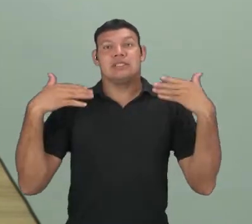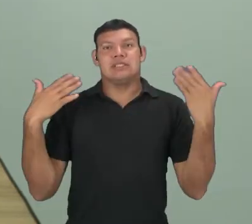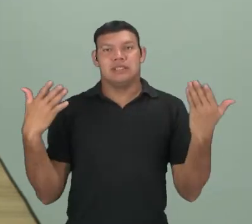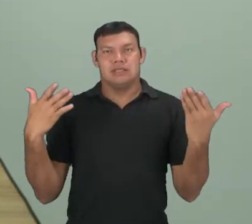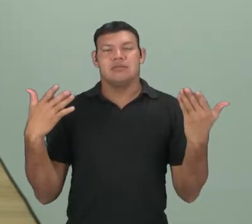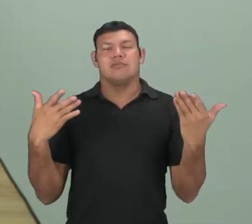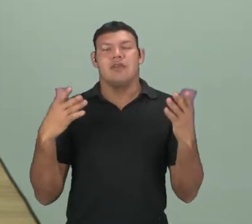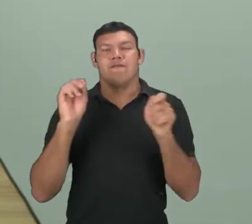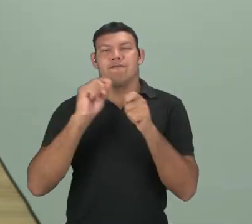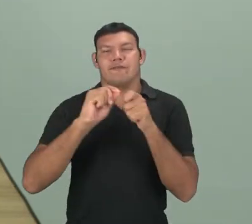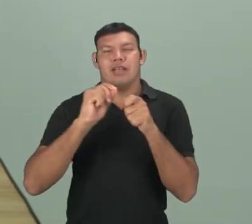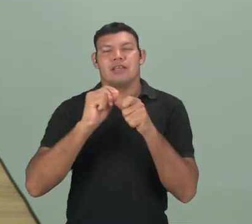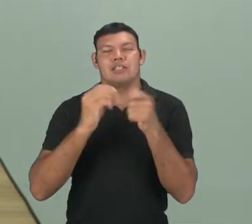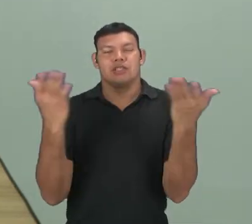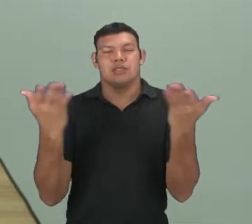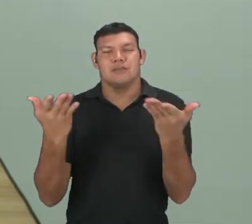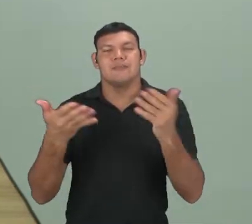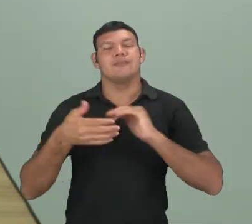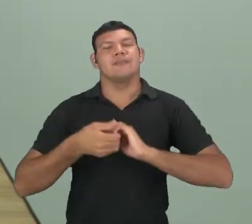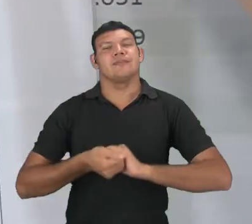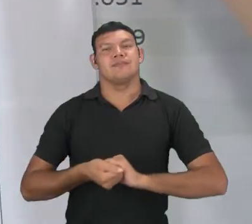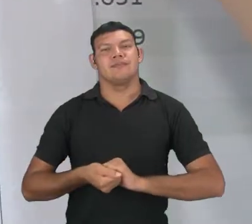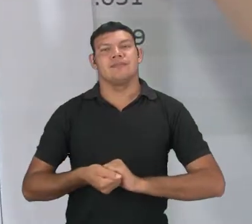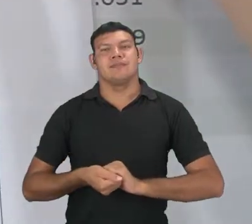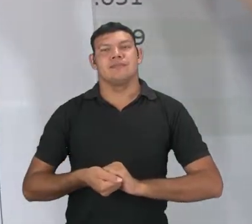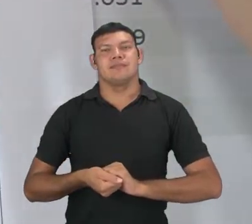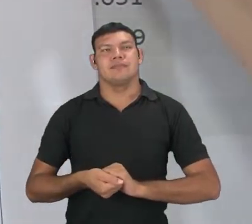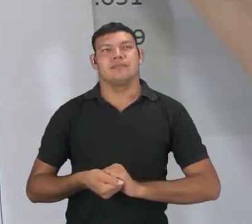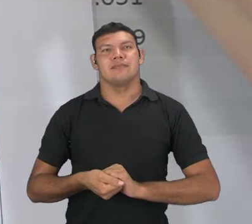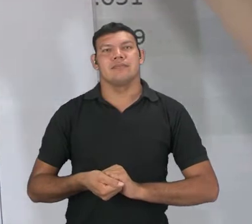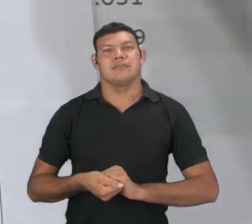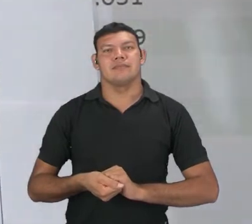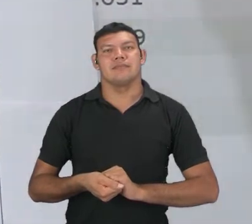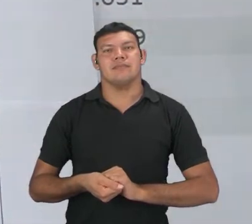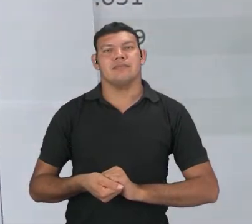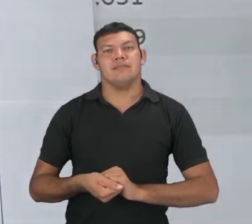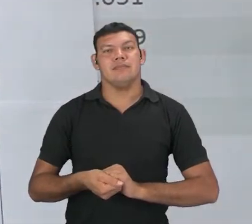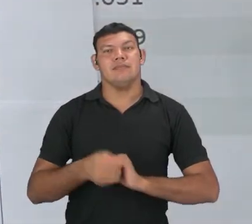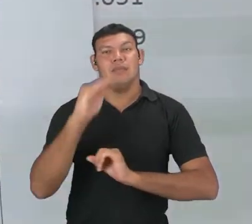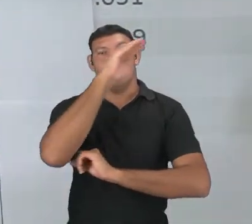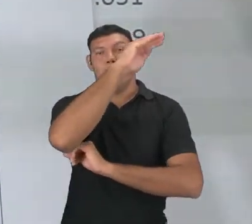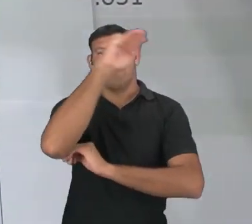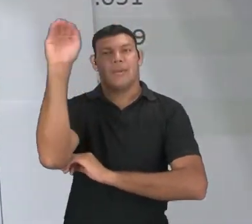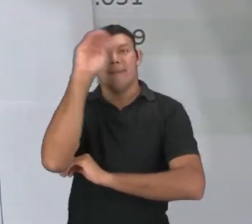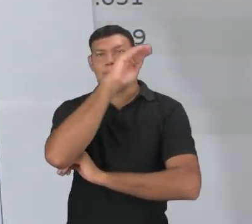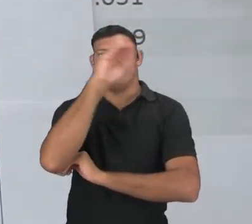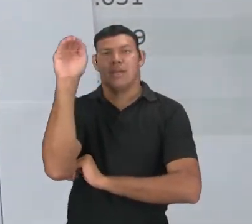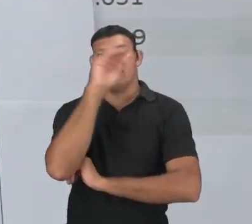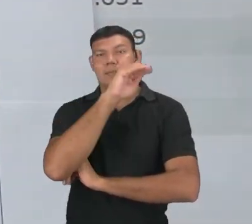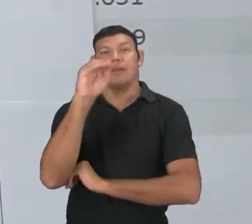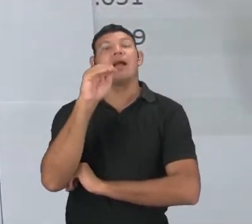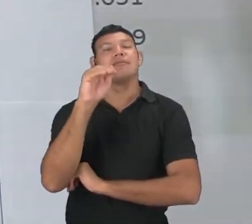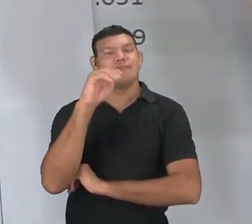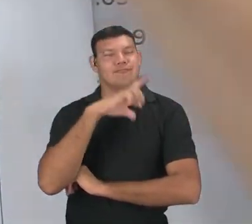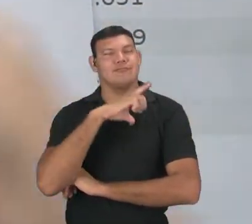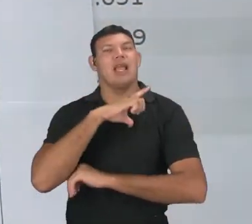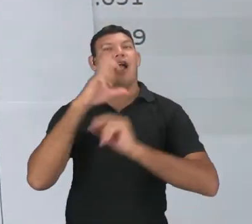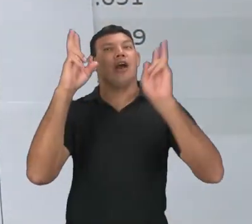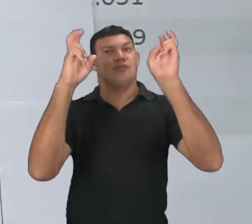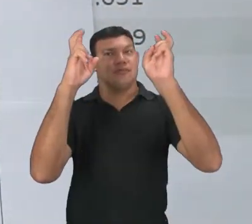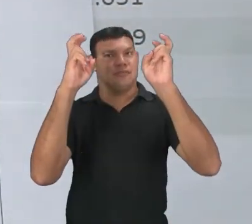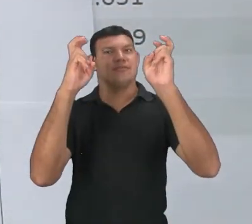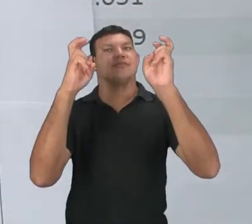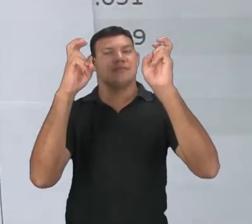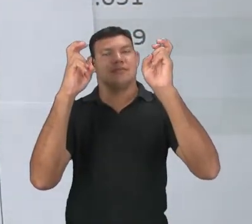aqui nós vamos construir, vamos montar. Então, aqui, nós temos as linhas, temos o título, olha